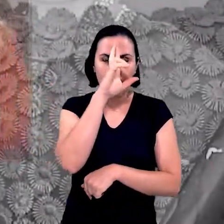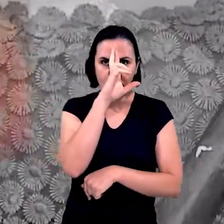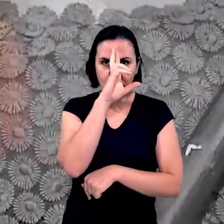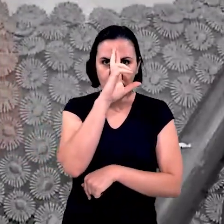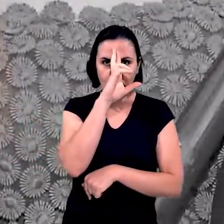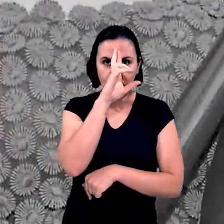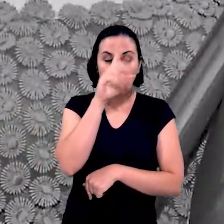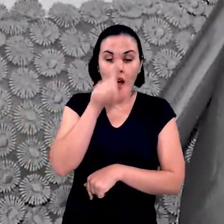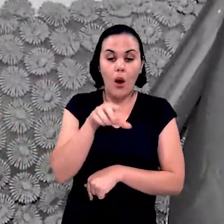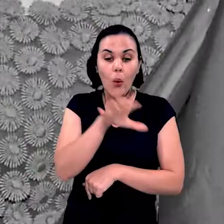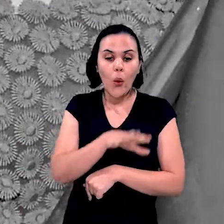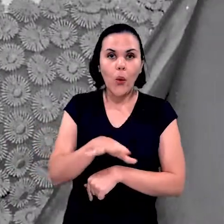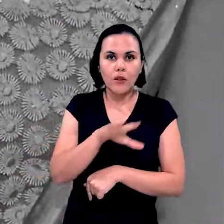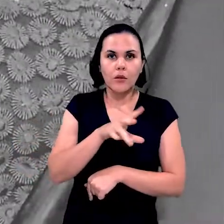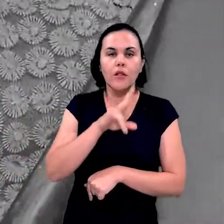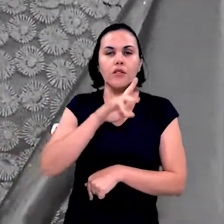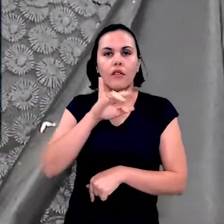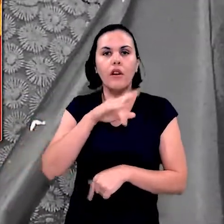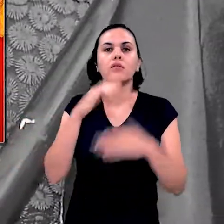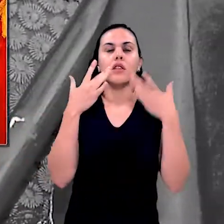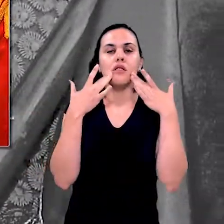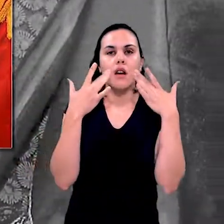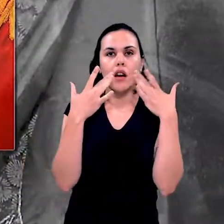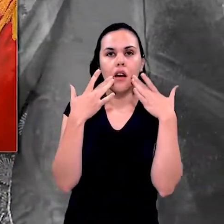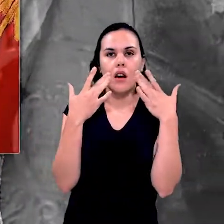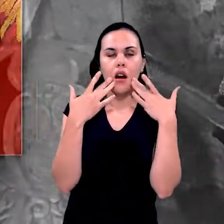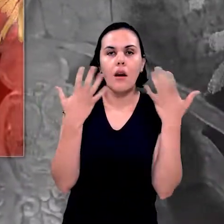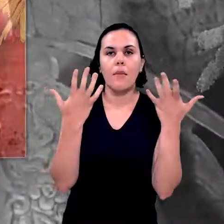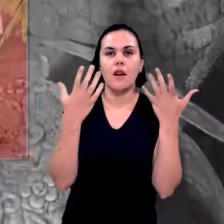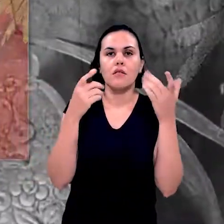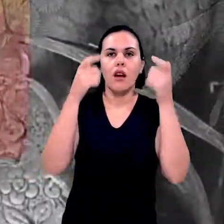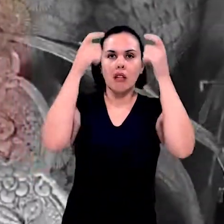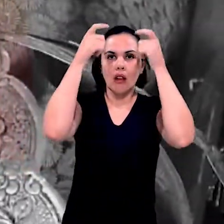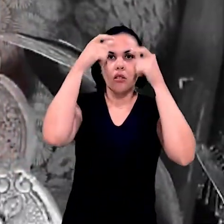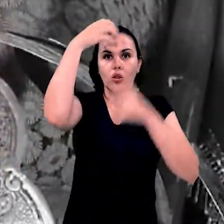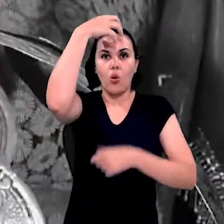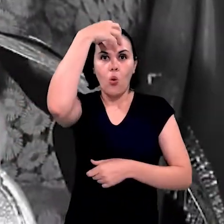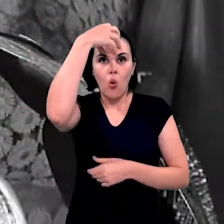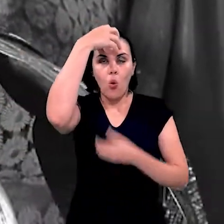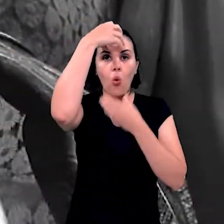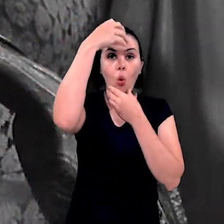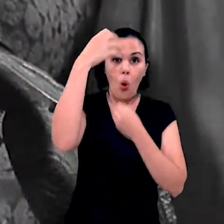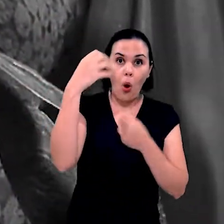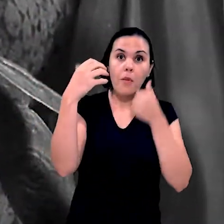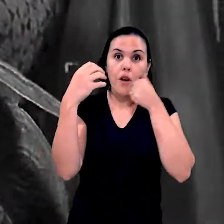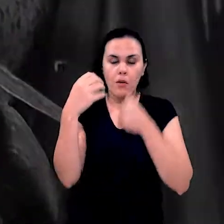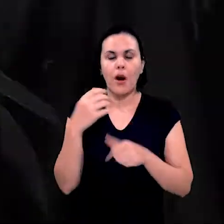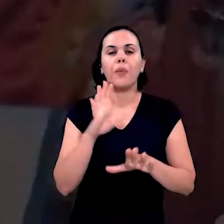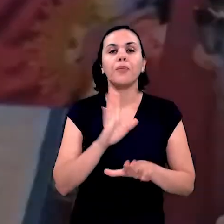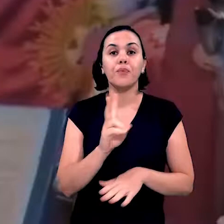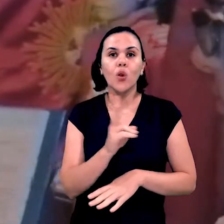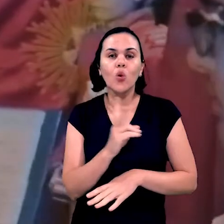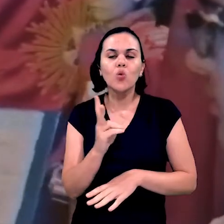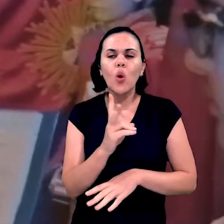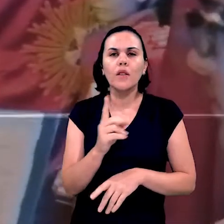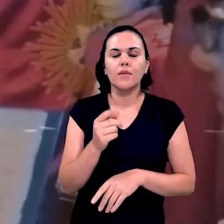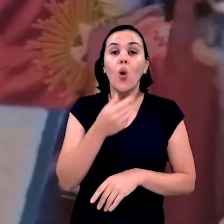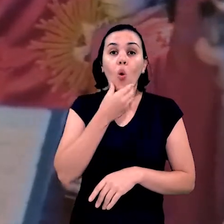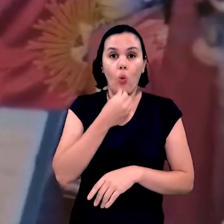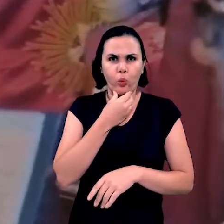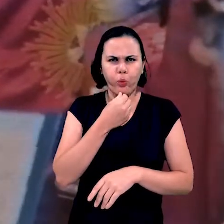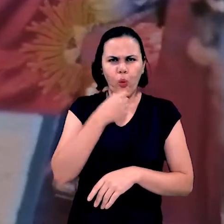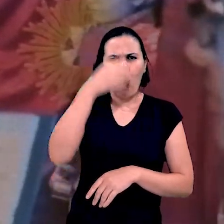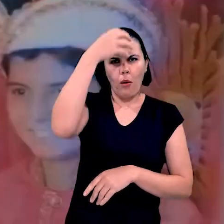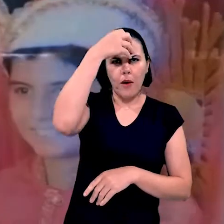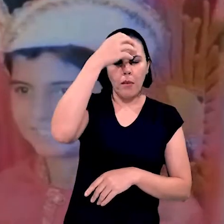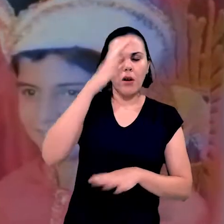esse espaço é o espaço onde vão ser apresentados o imperador e a imperatriz. O imperador,